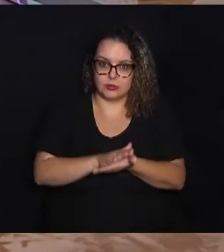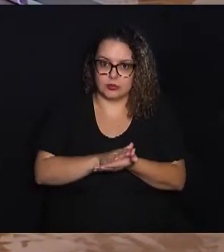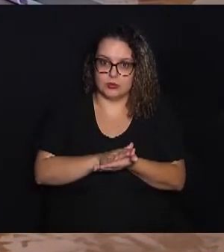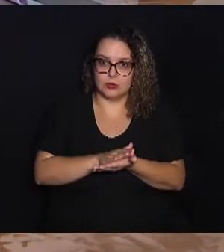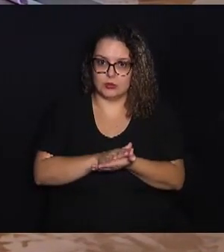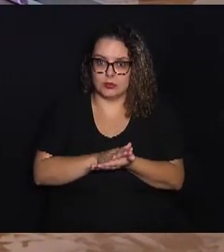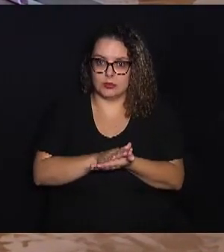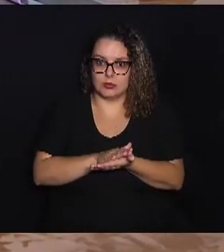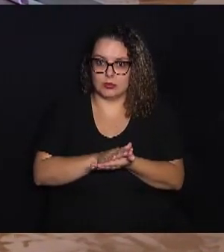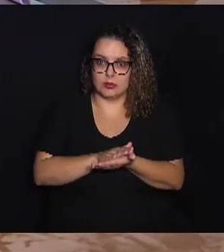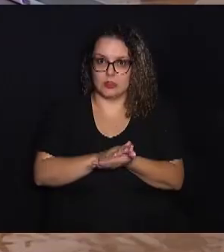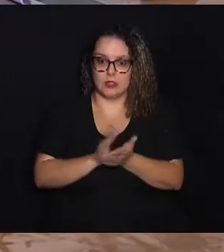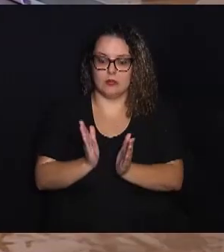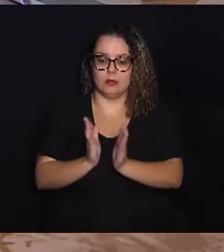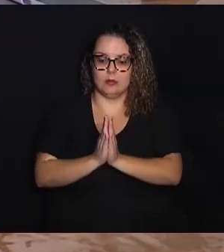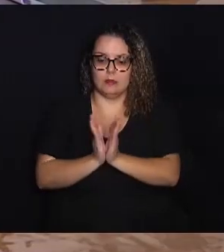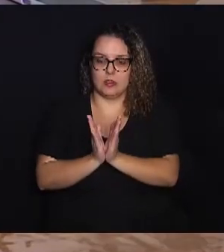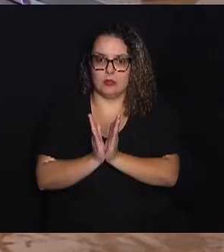ela aqui.